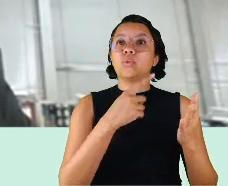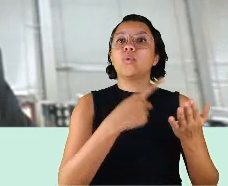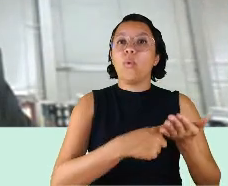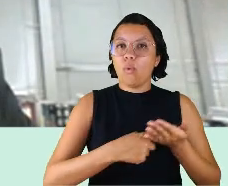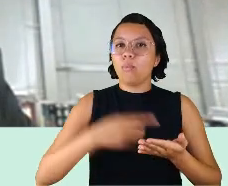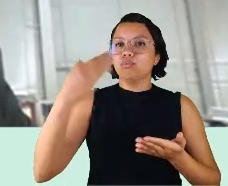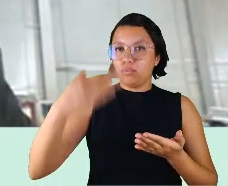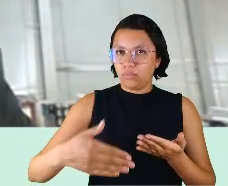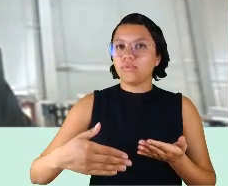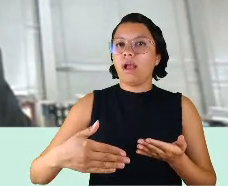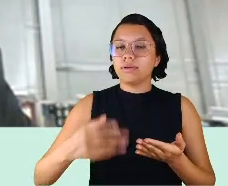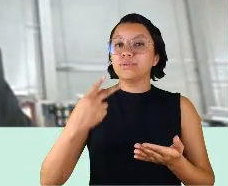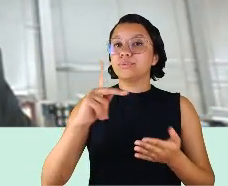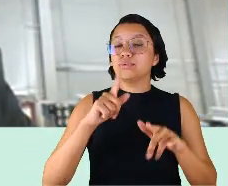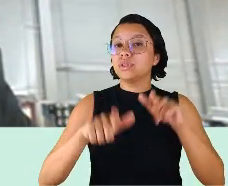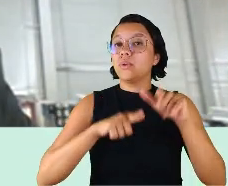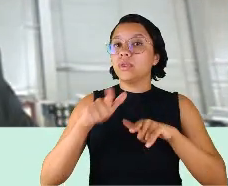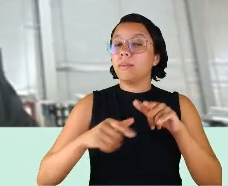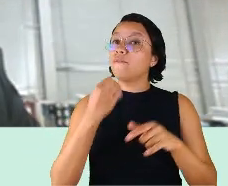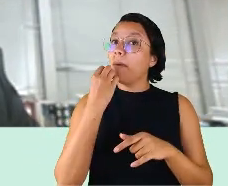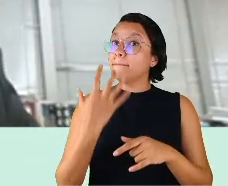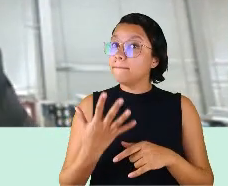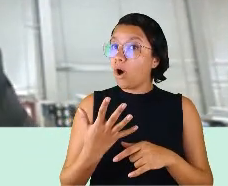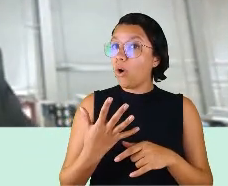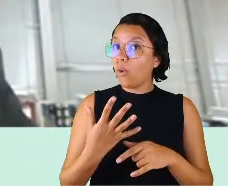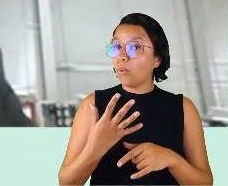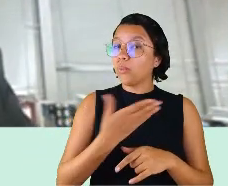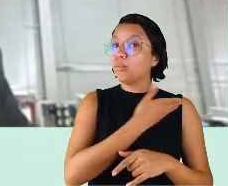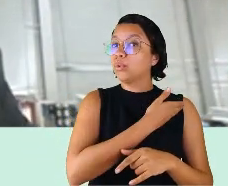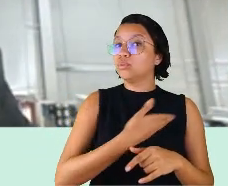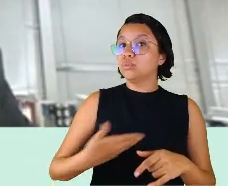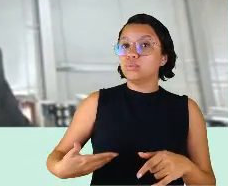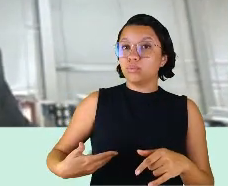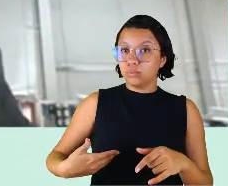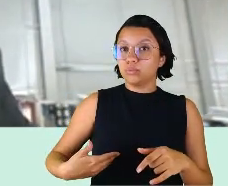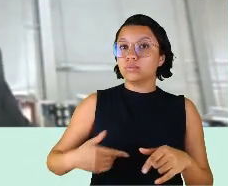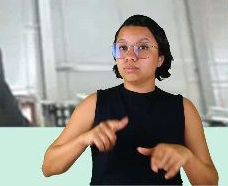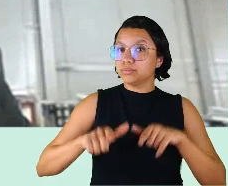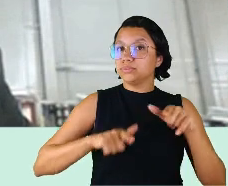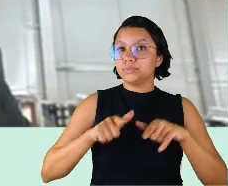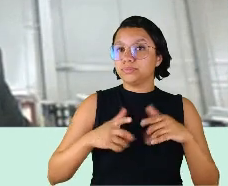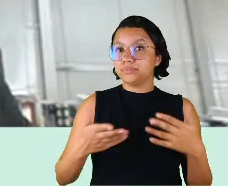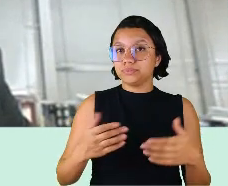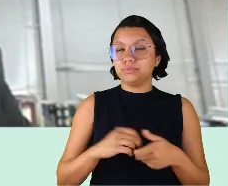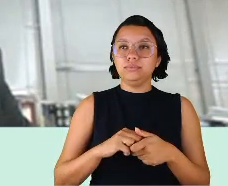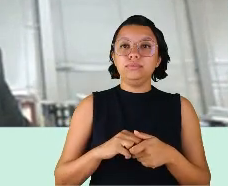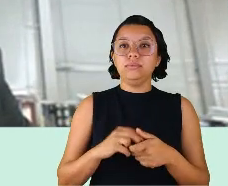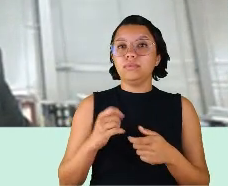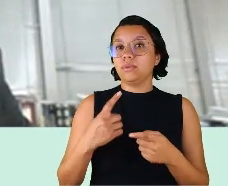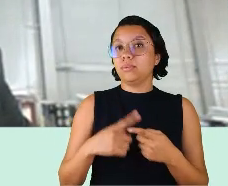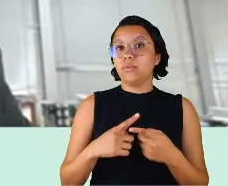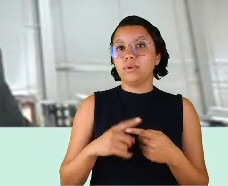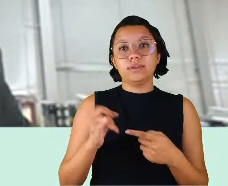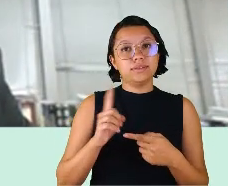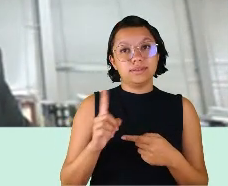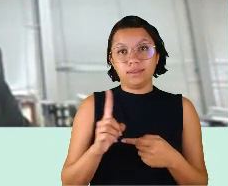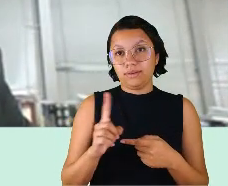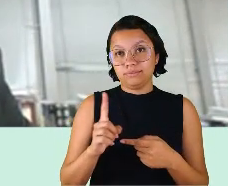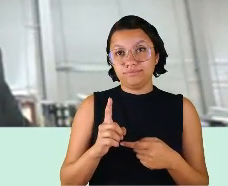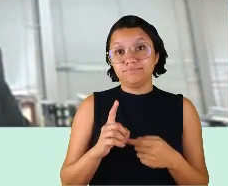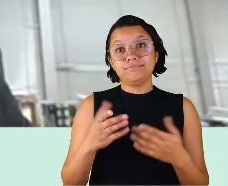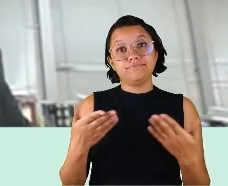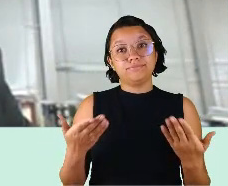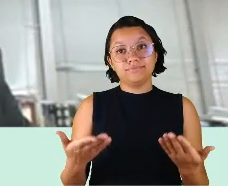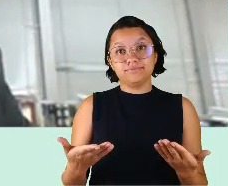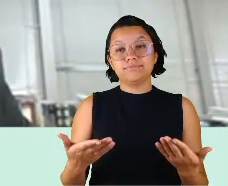seu teletrabalho foi bom para o serviço público. Porque, senão,